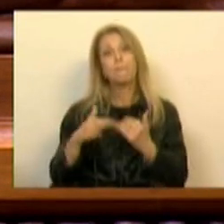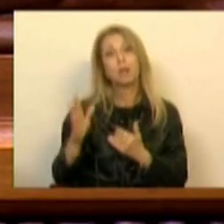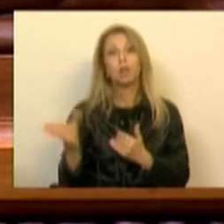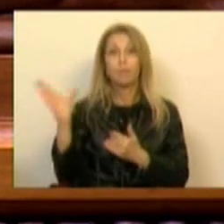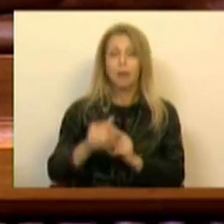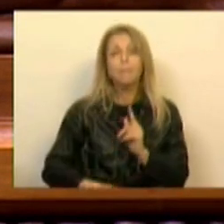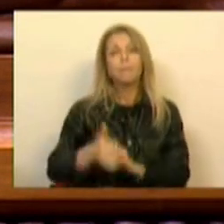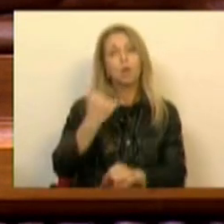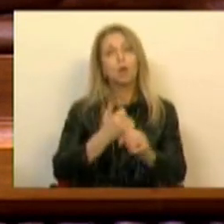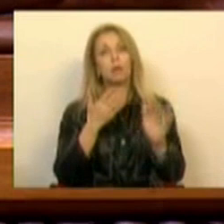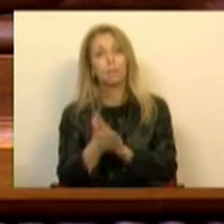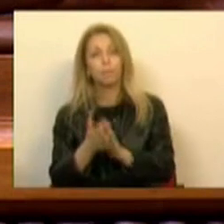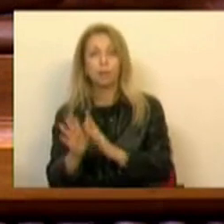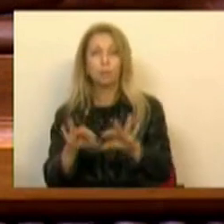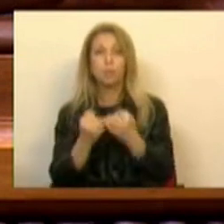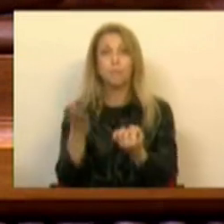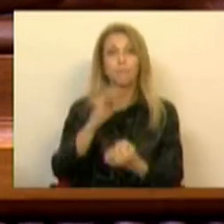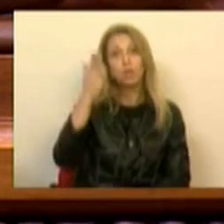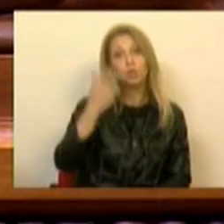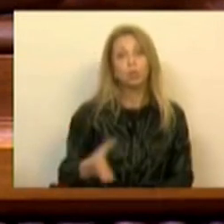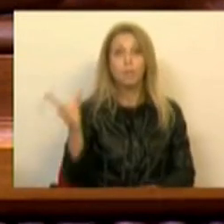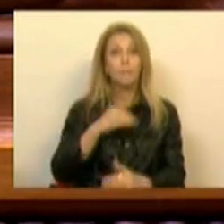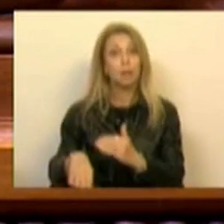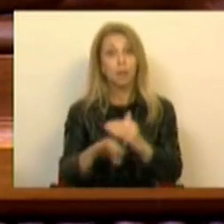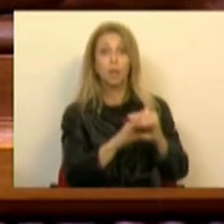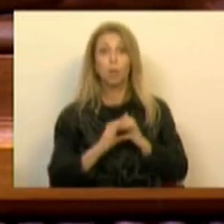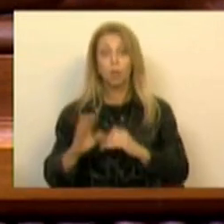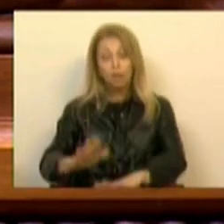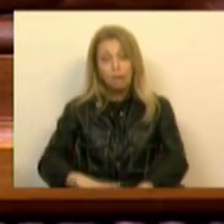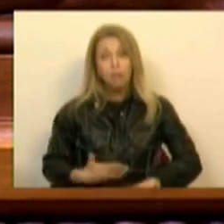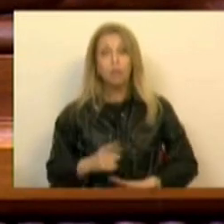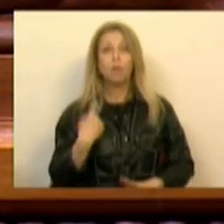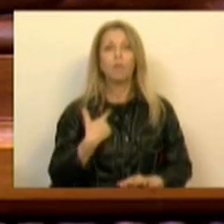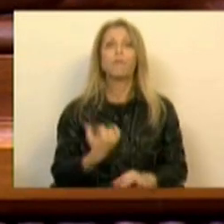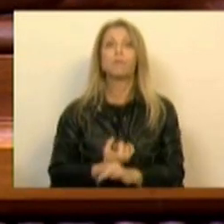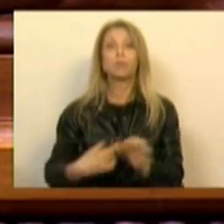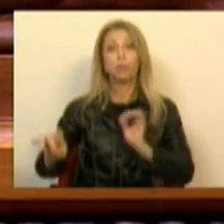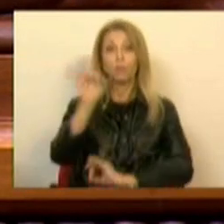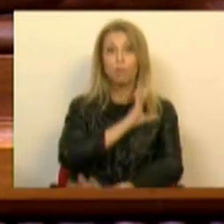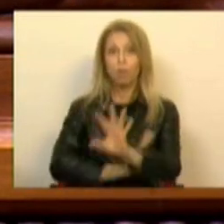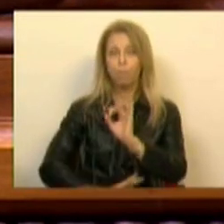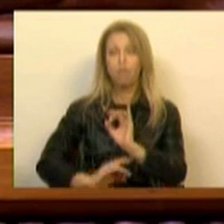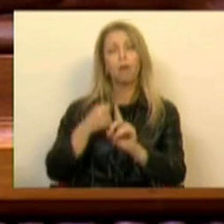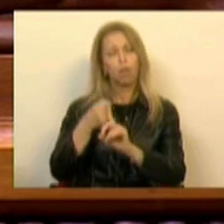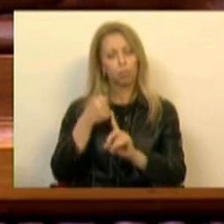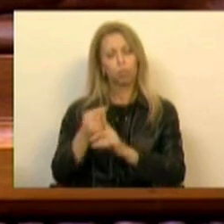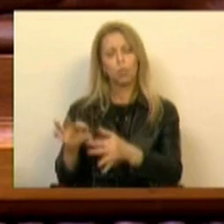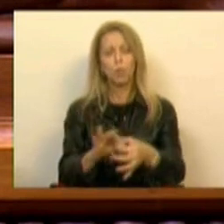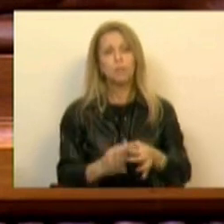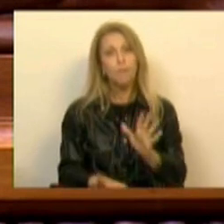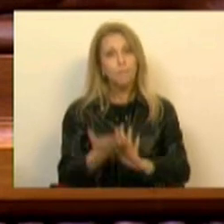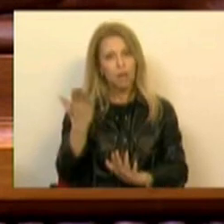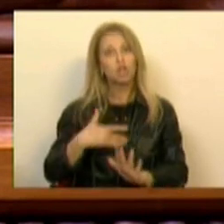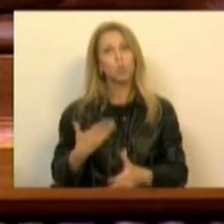melhor emprego, para ter uma sociedade mais justa e mais igual, para reforçar o nosso papel da Europa, lutando por mais coesão e